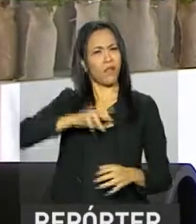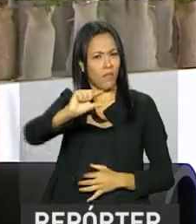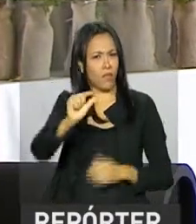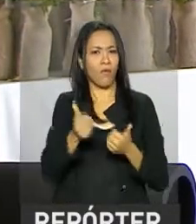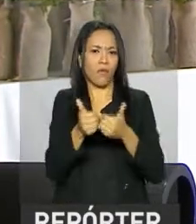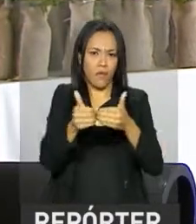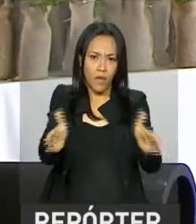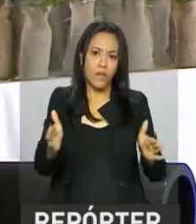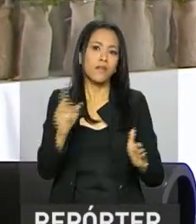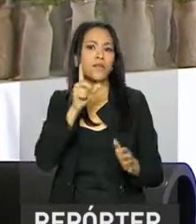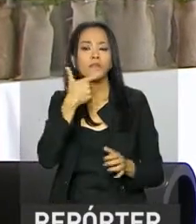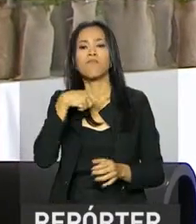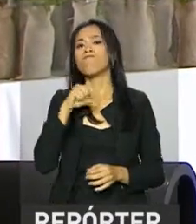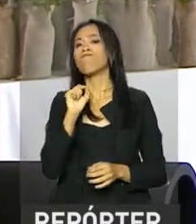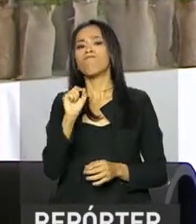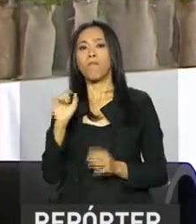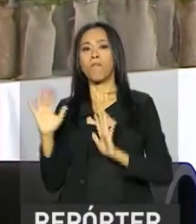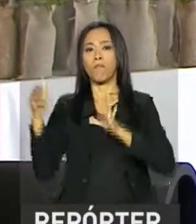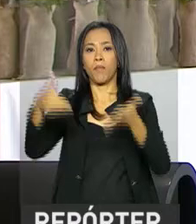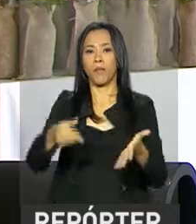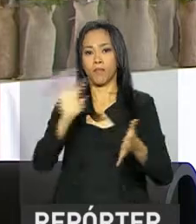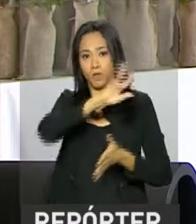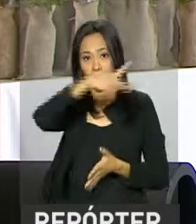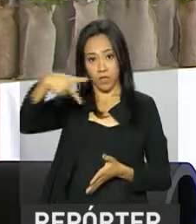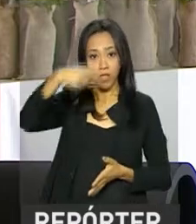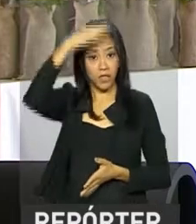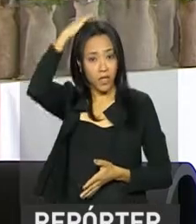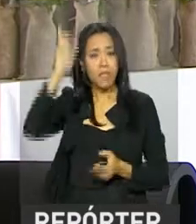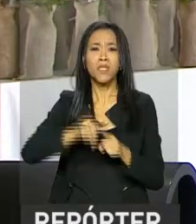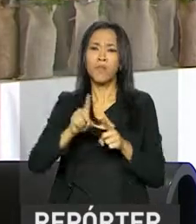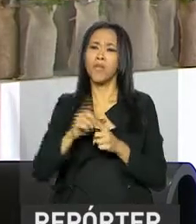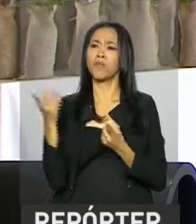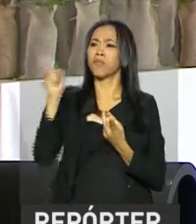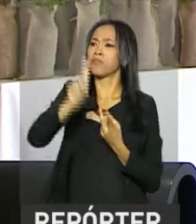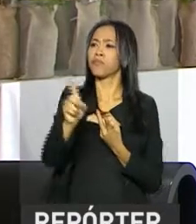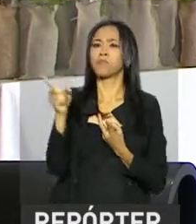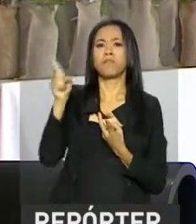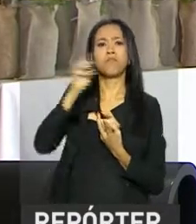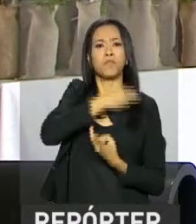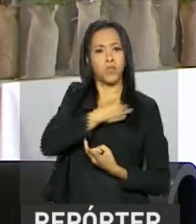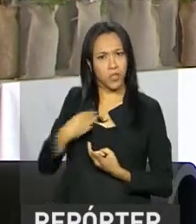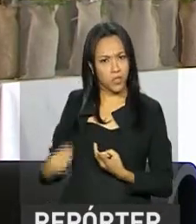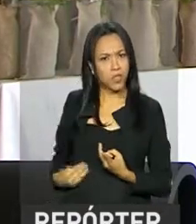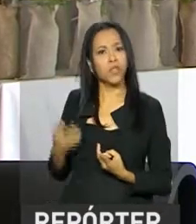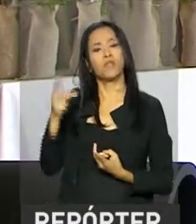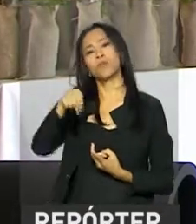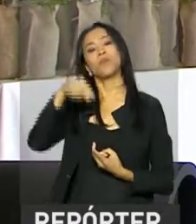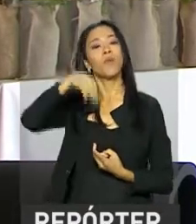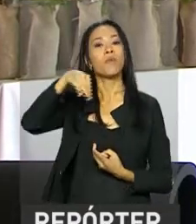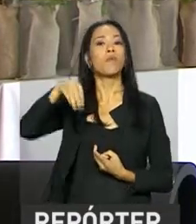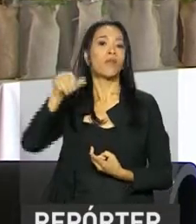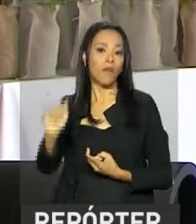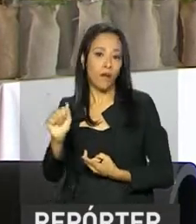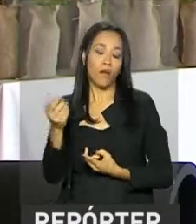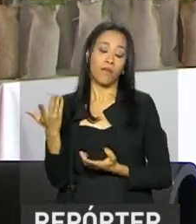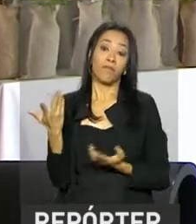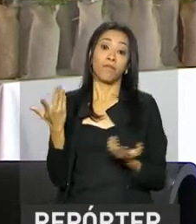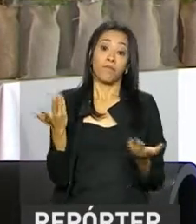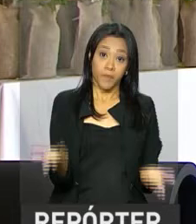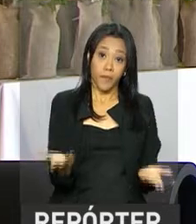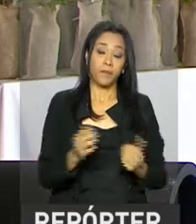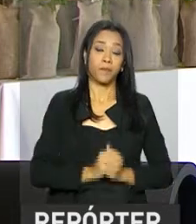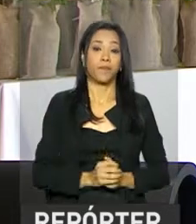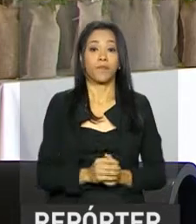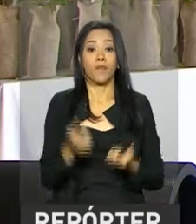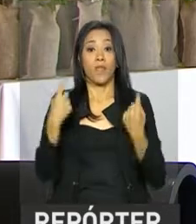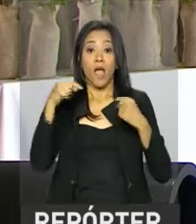pouco com a participação do presidente Michel Temer e de outras autoridades, como por exemplo o ministro do Meio Ambiente, o ministro Sarney Filho. Leandro,